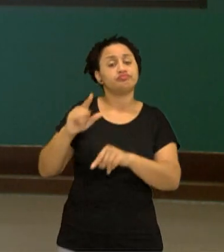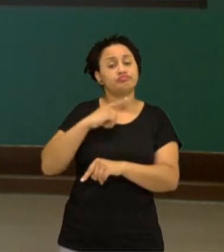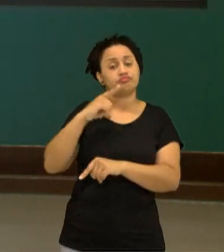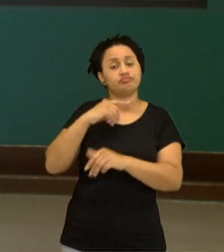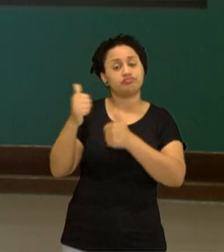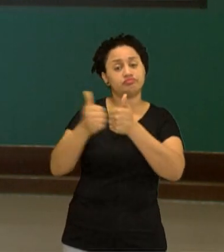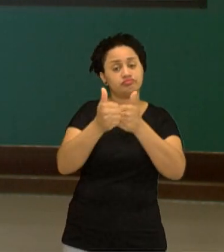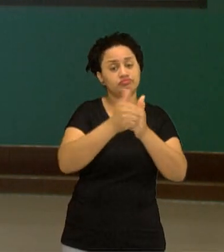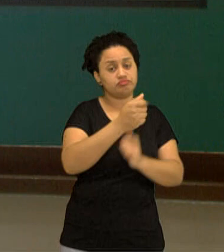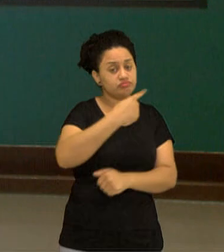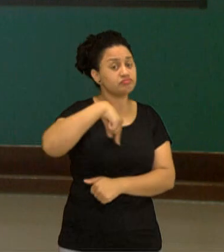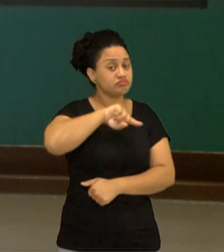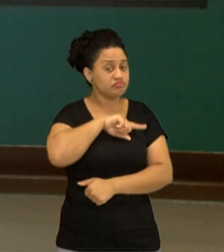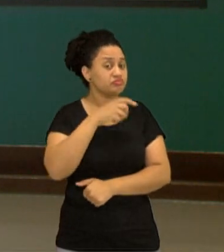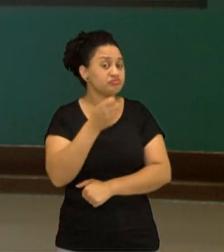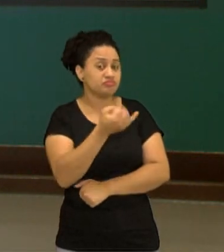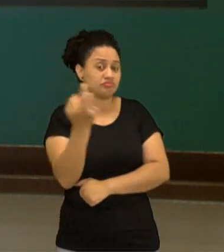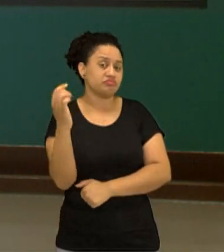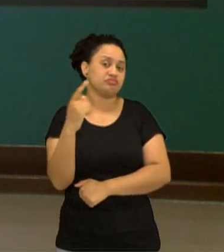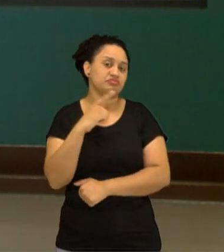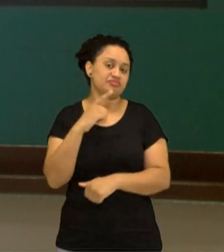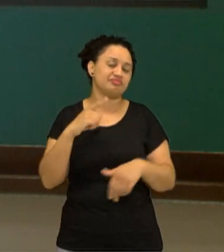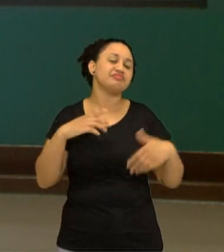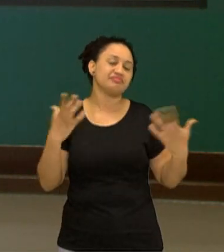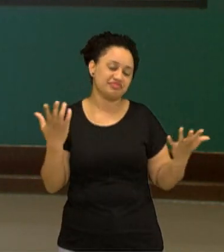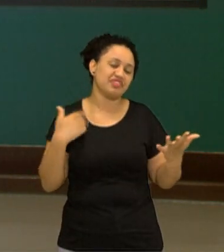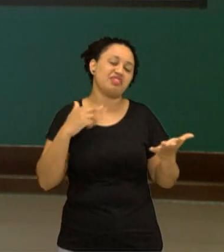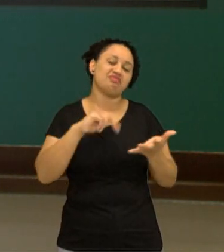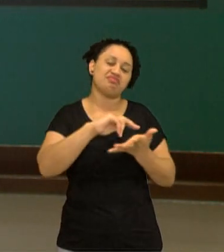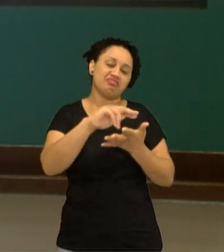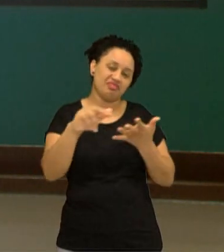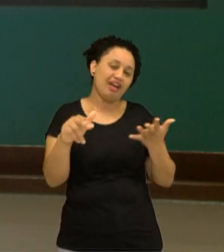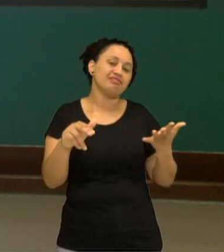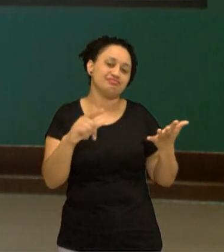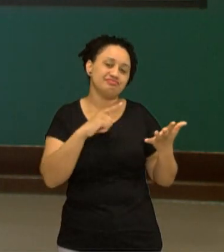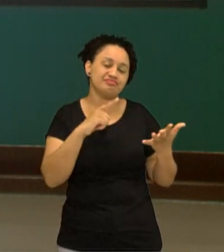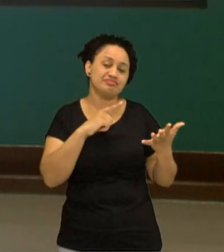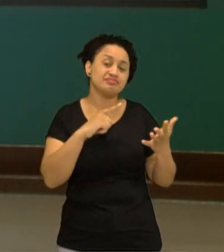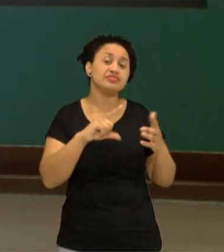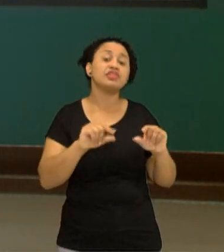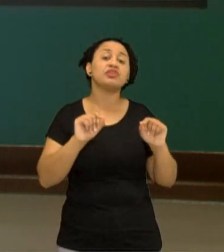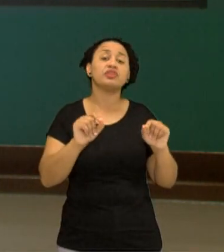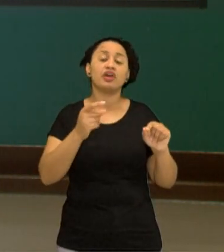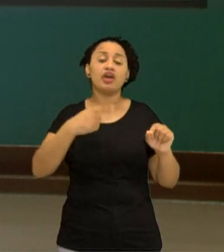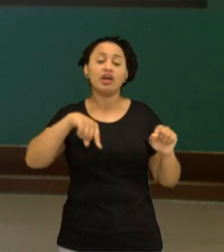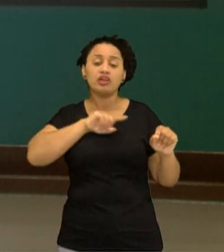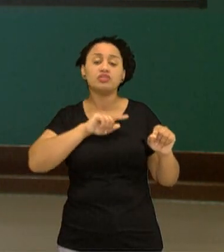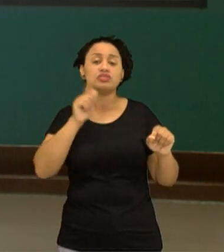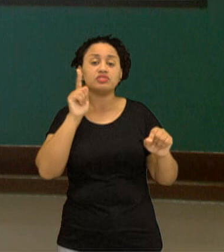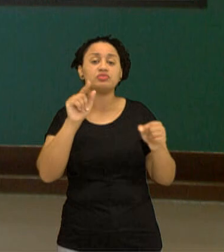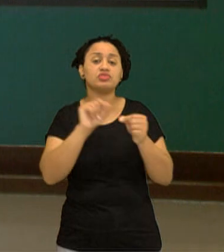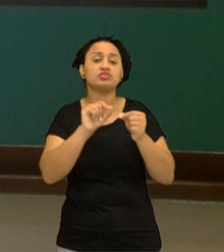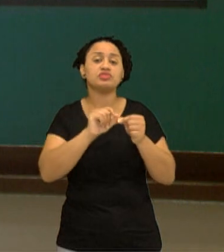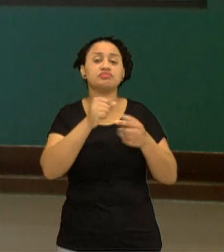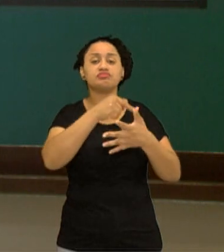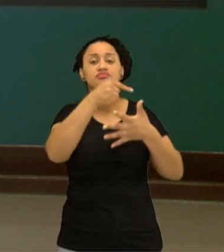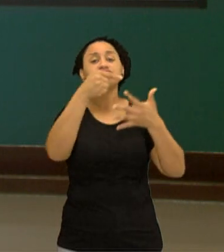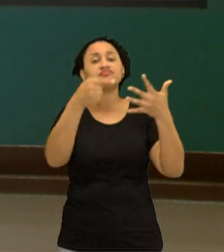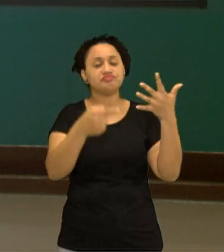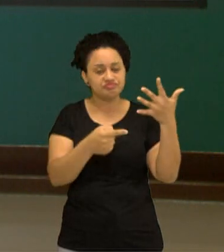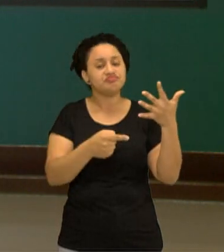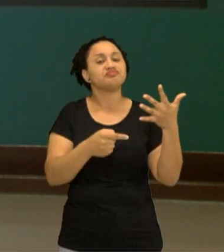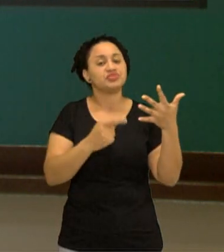nossa volta no nosso cotidiano? É tanto, tem uma variedade tão grande que nós fazemos uma classificação,